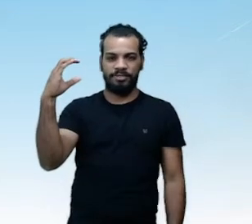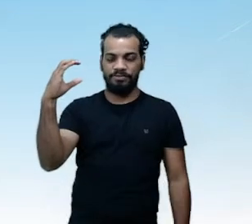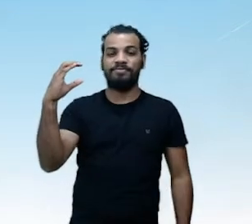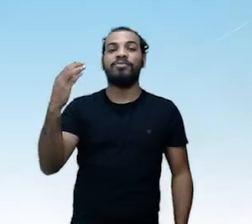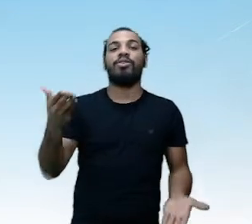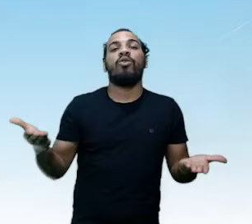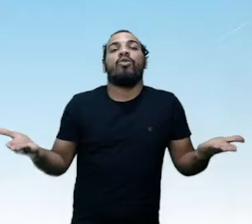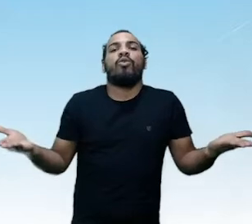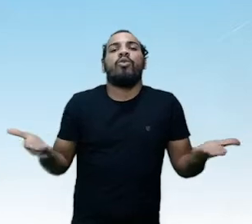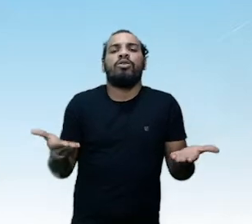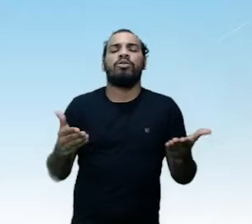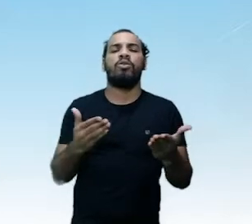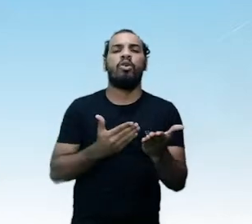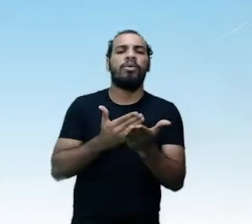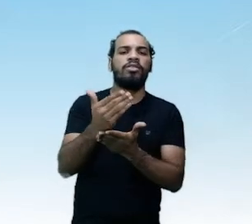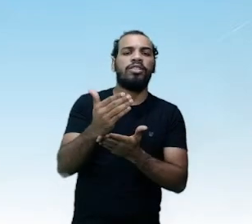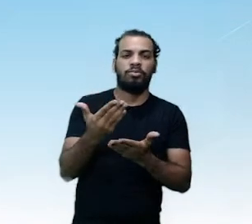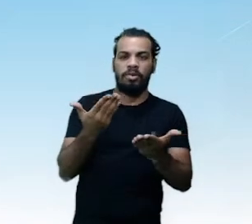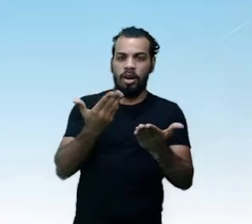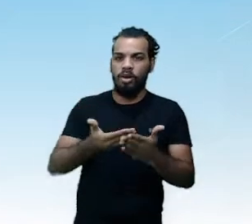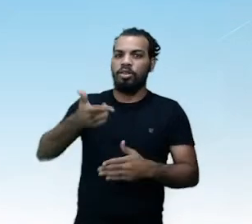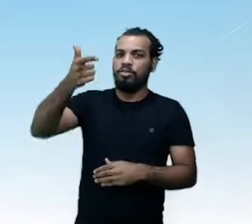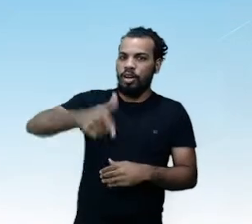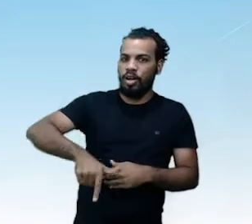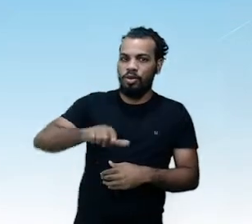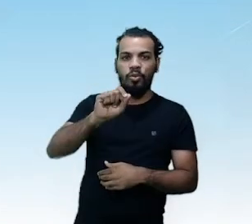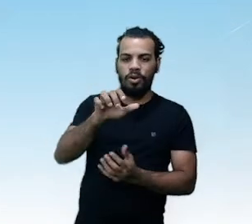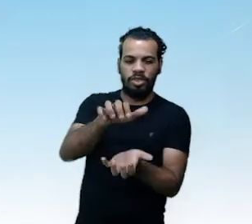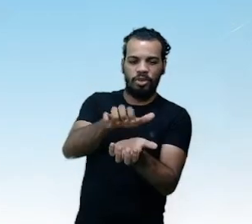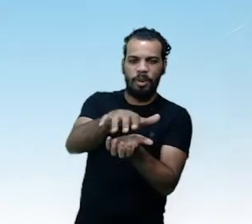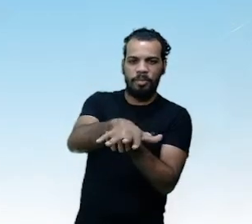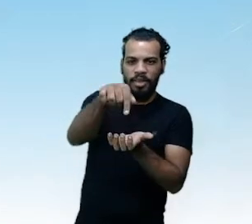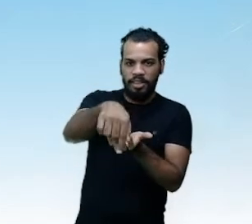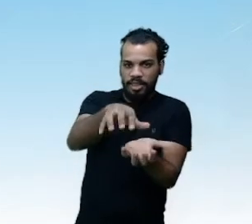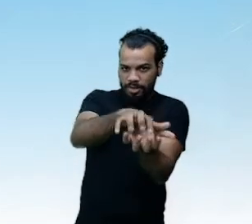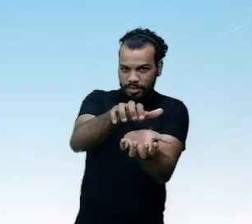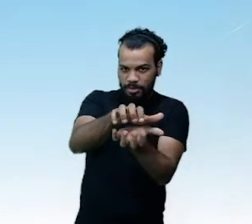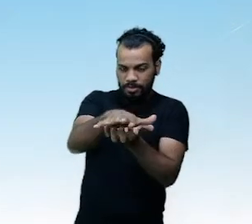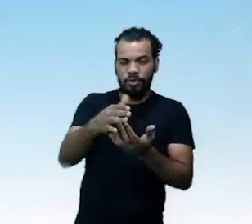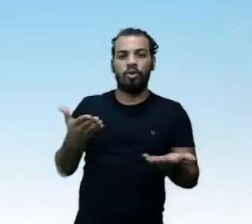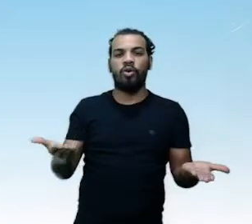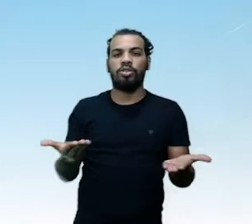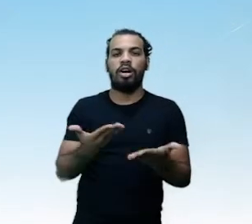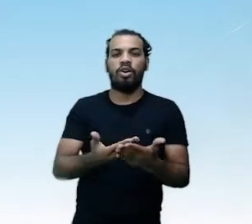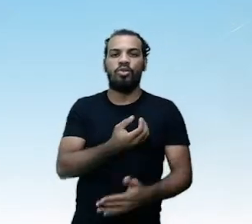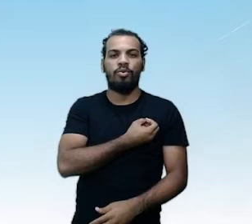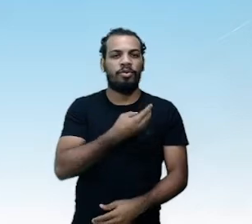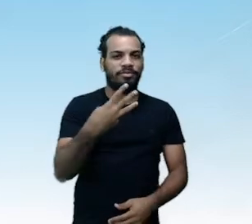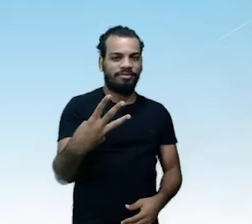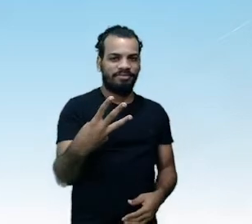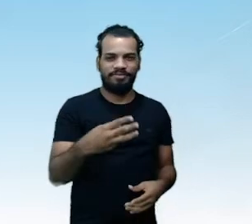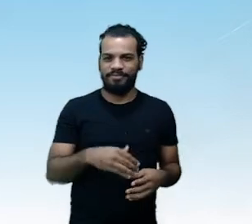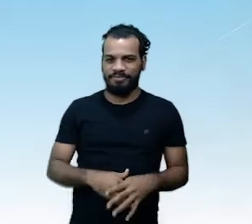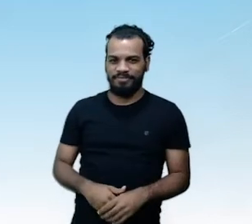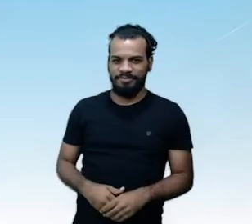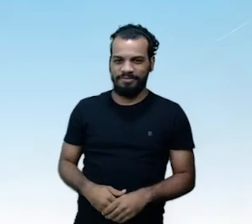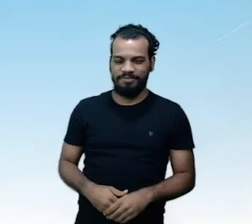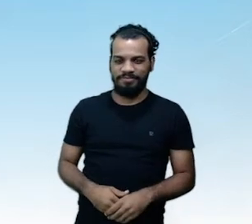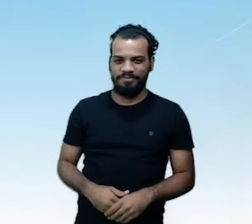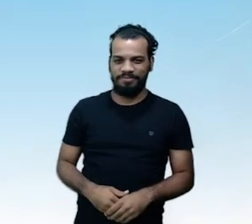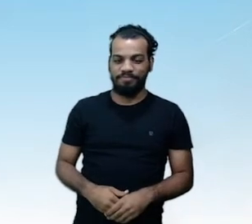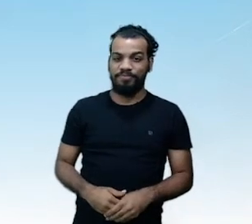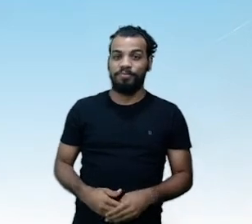hoje nós iremos começar mais uma aula do EducaPE. Hoje é a aula de número 3. Bom, eu